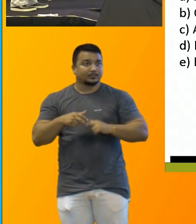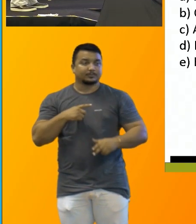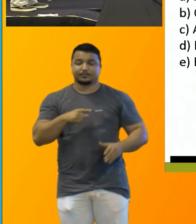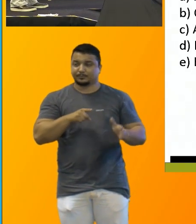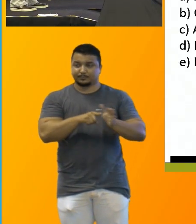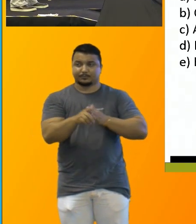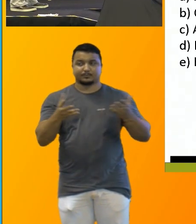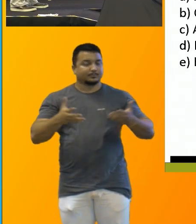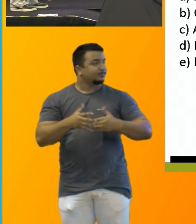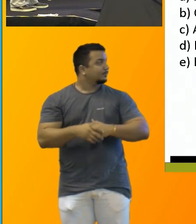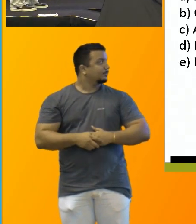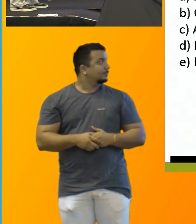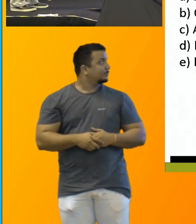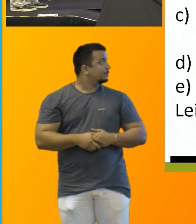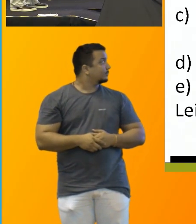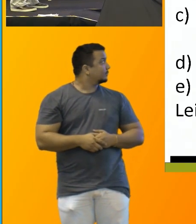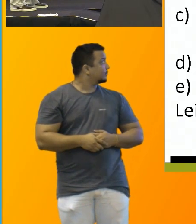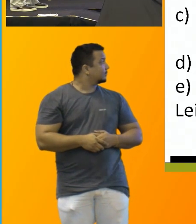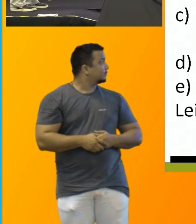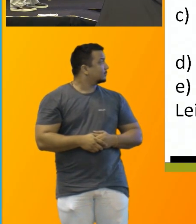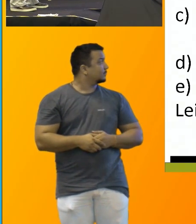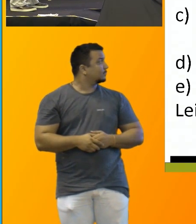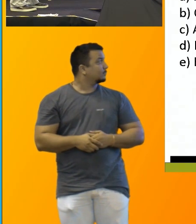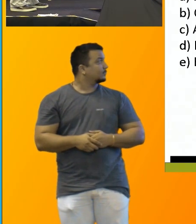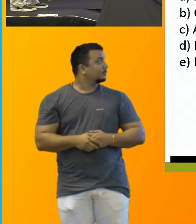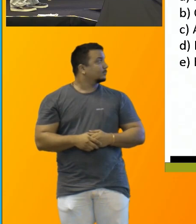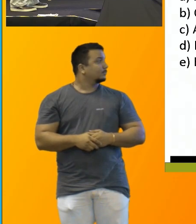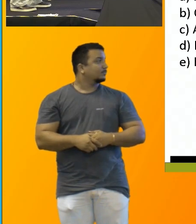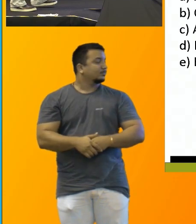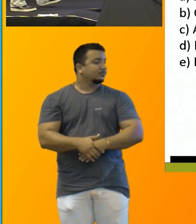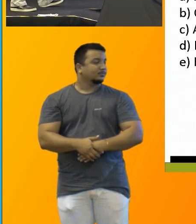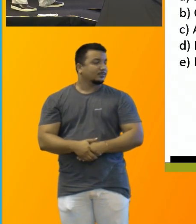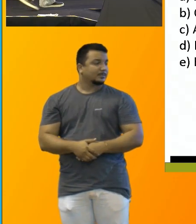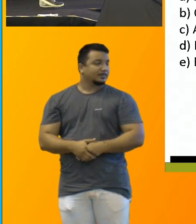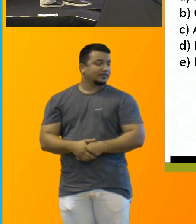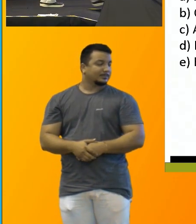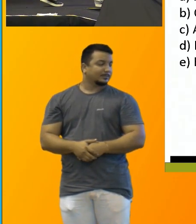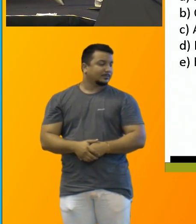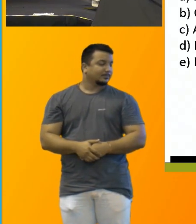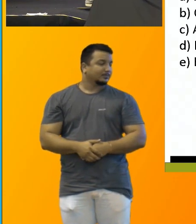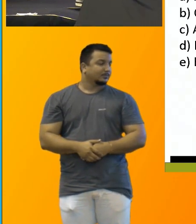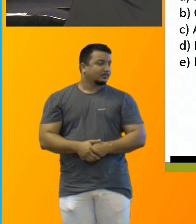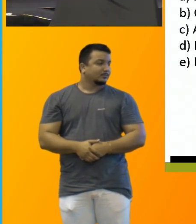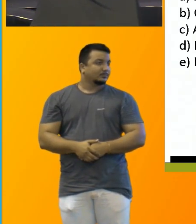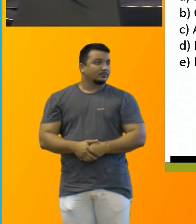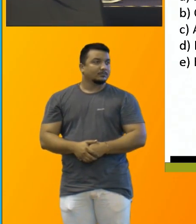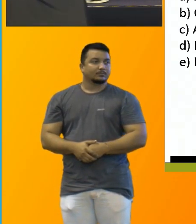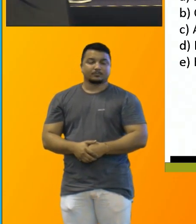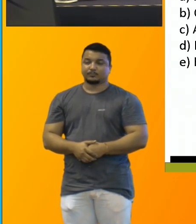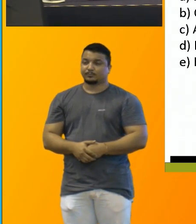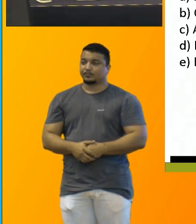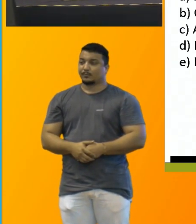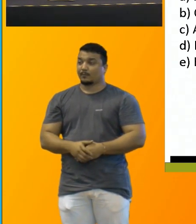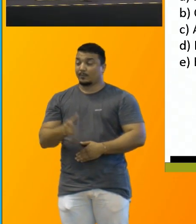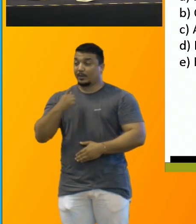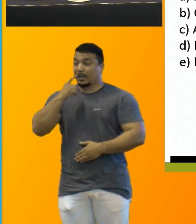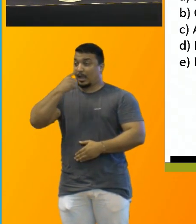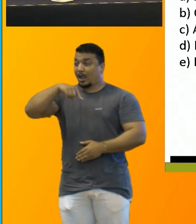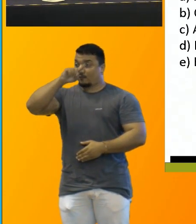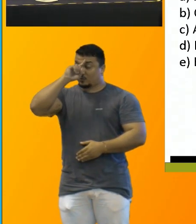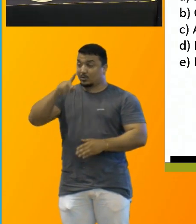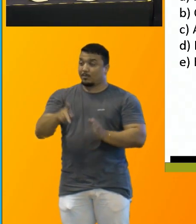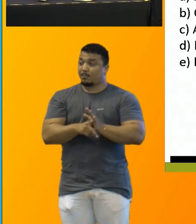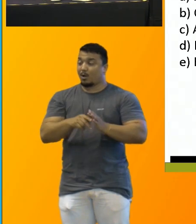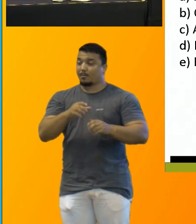questão agora. Meu Deus, acho que eu passei demais? Não, foi só uma vez. Pronto. Quando a Revolução